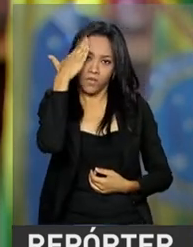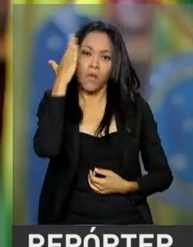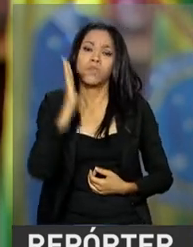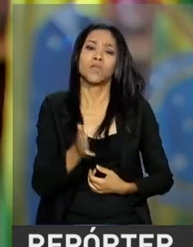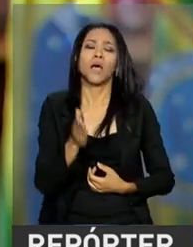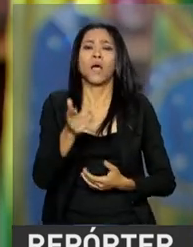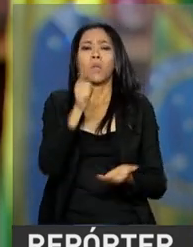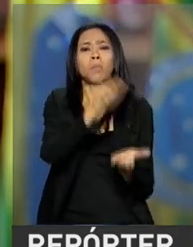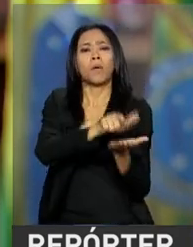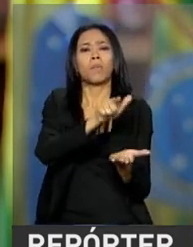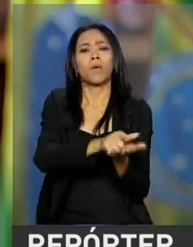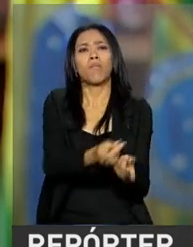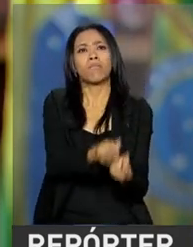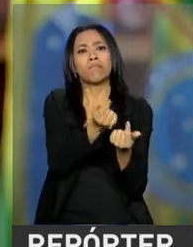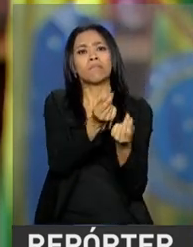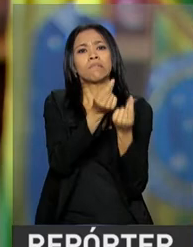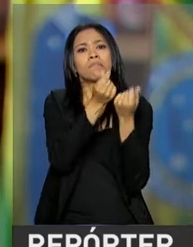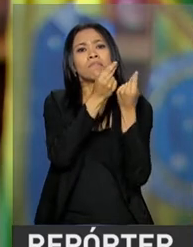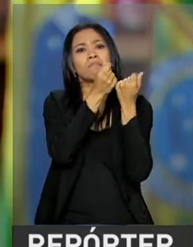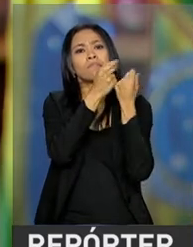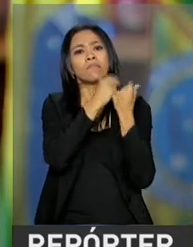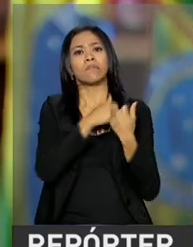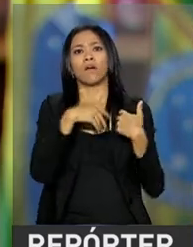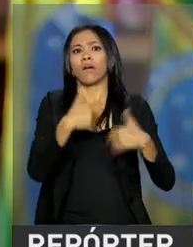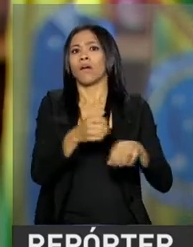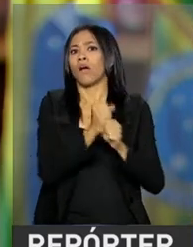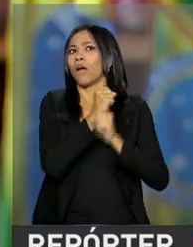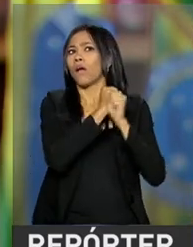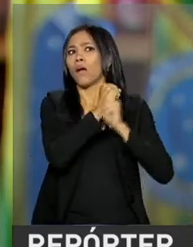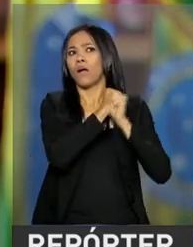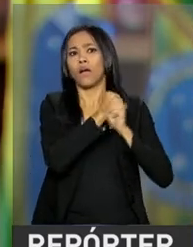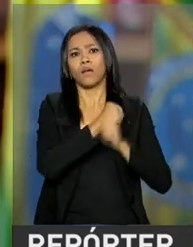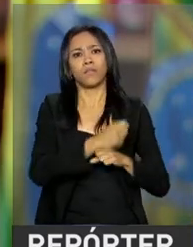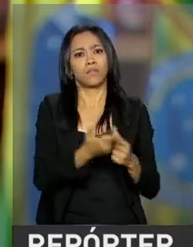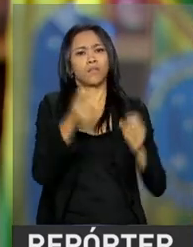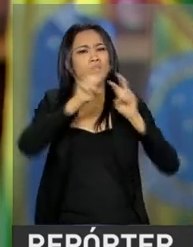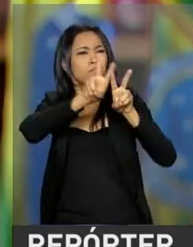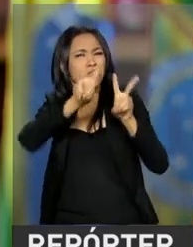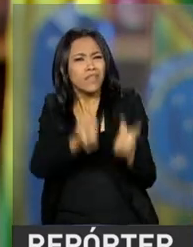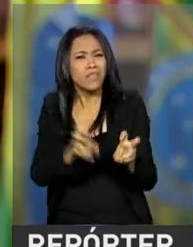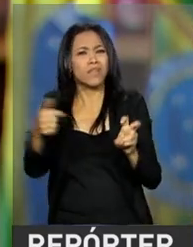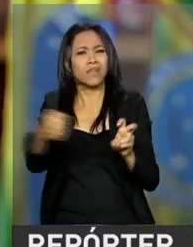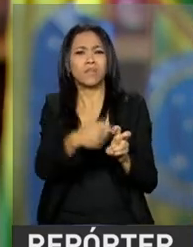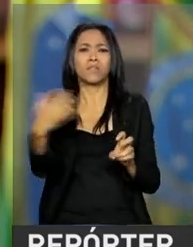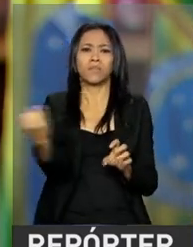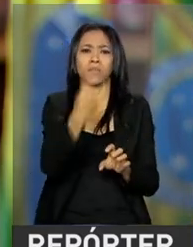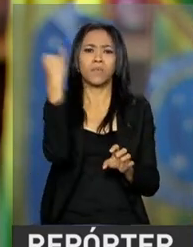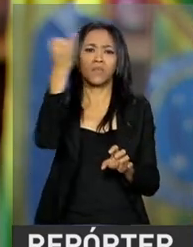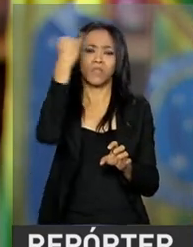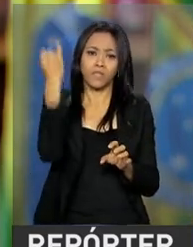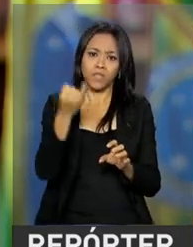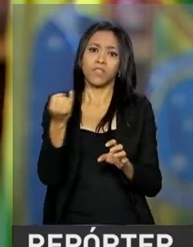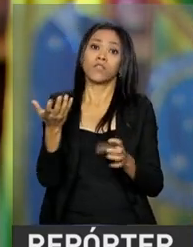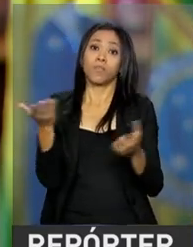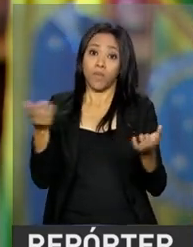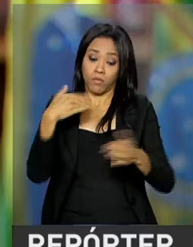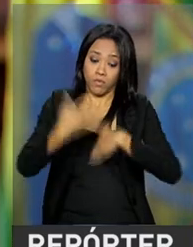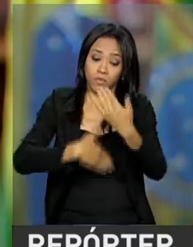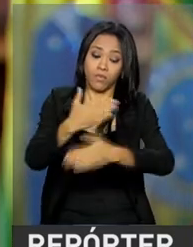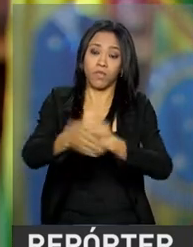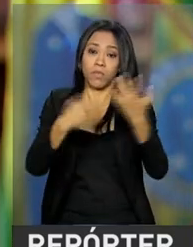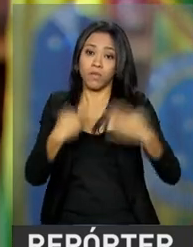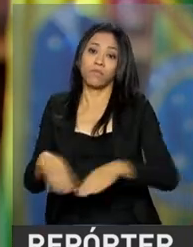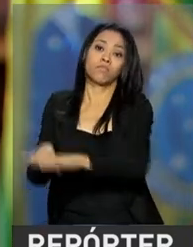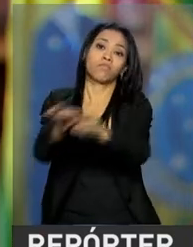papel reformas necessárias há décadas sobre temas fundamentais para o crescimento justo